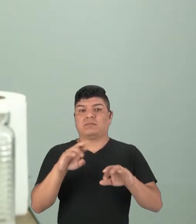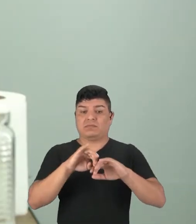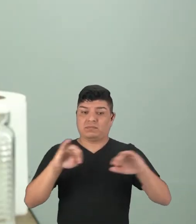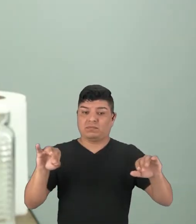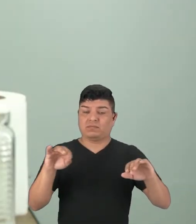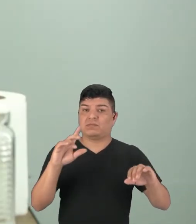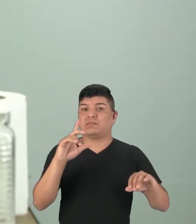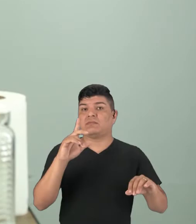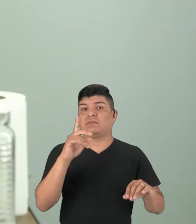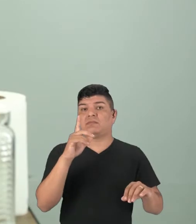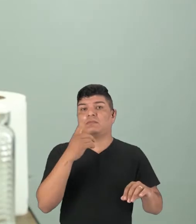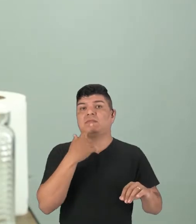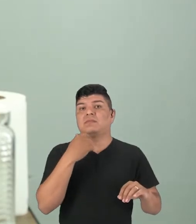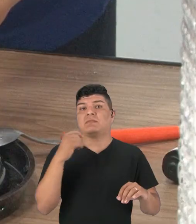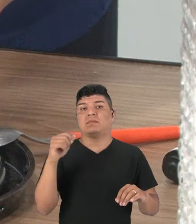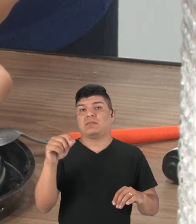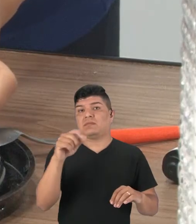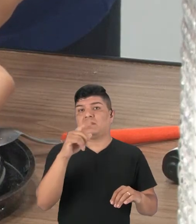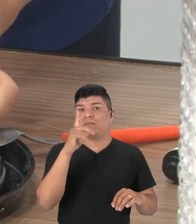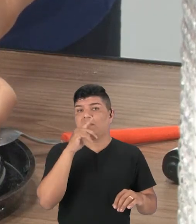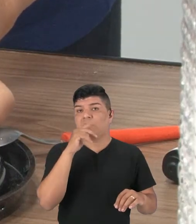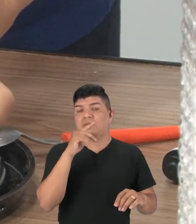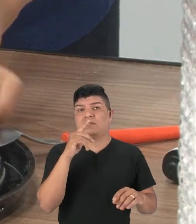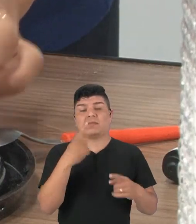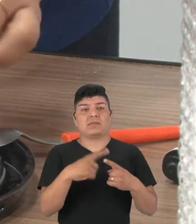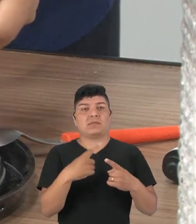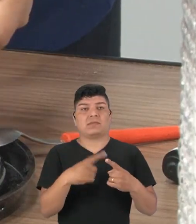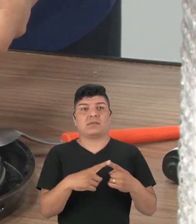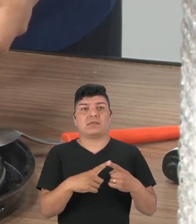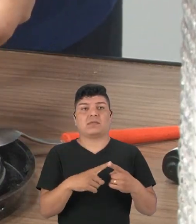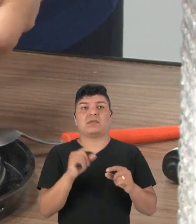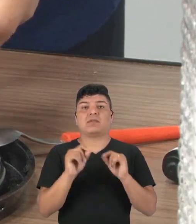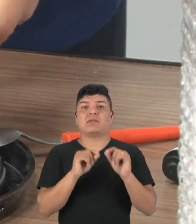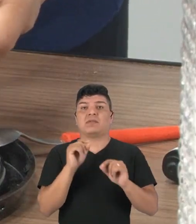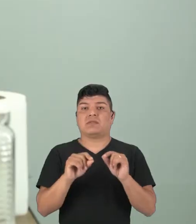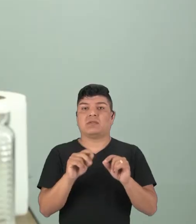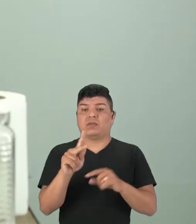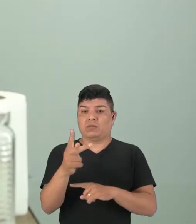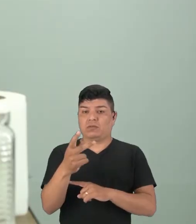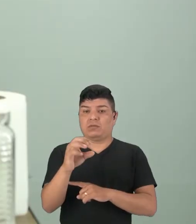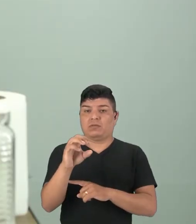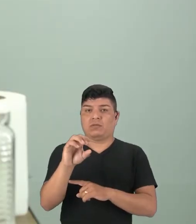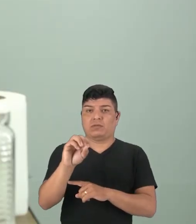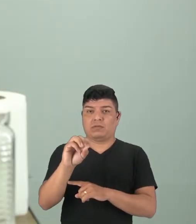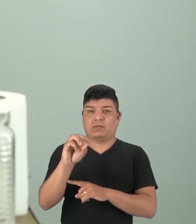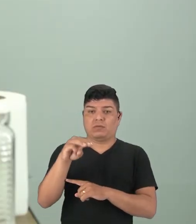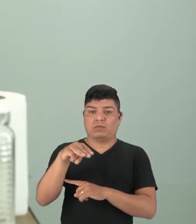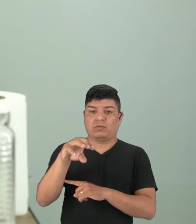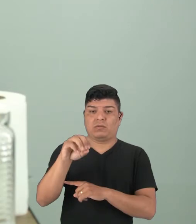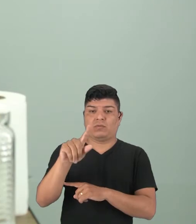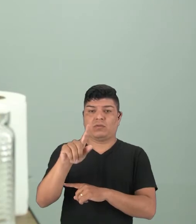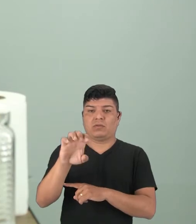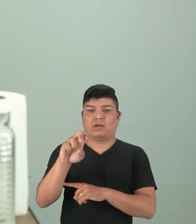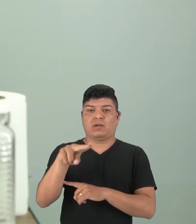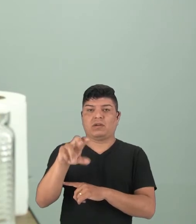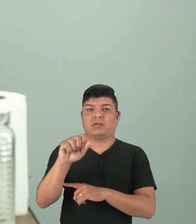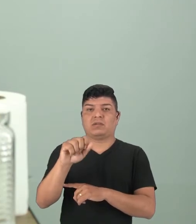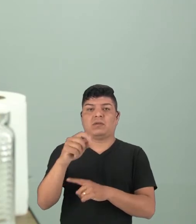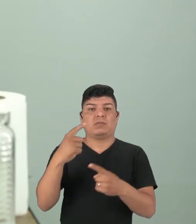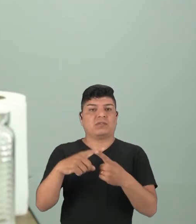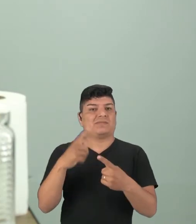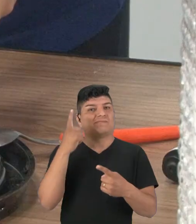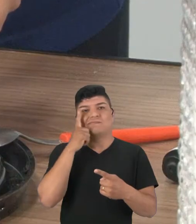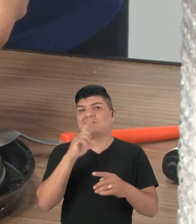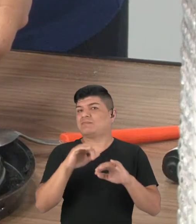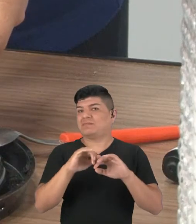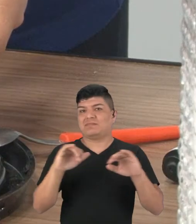a água e do sal dessa mistura que eu fiz. Então, ela se tornou uma mistura homogênea, ok? Eu não consigo mais separar